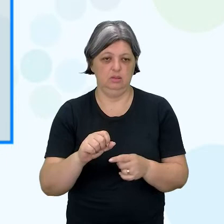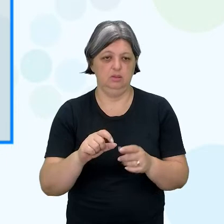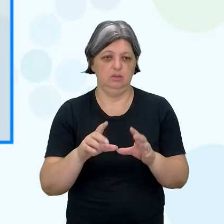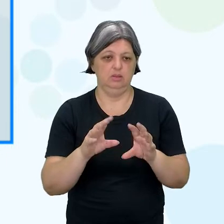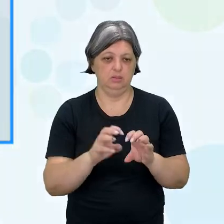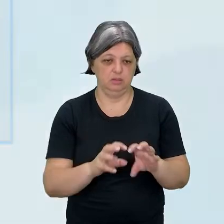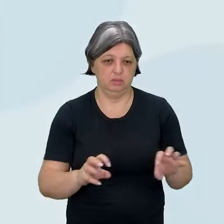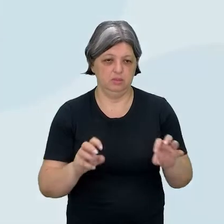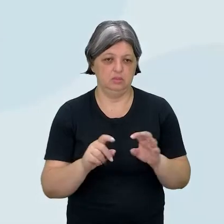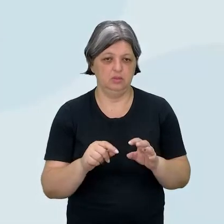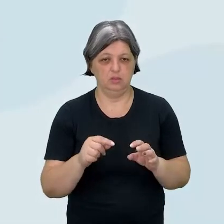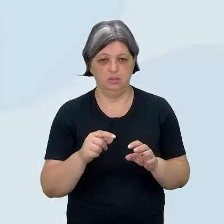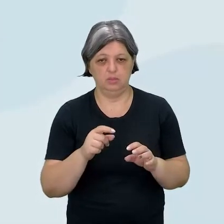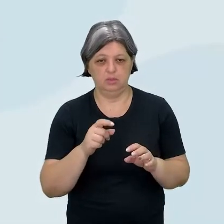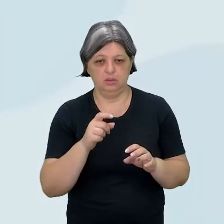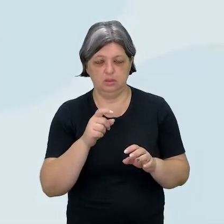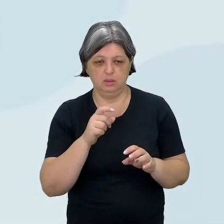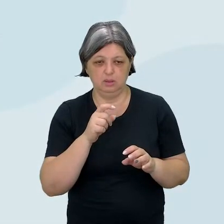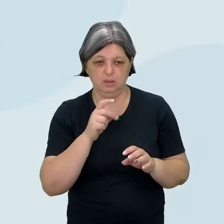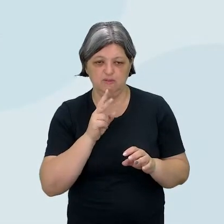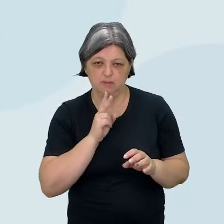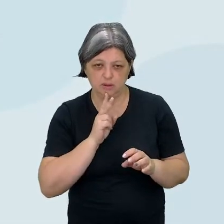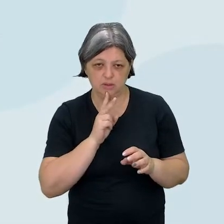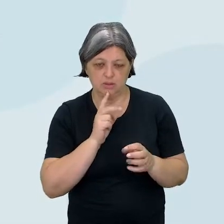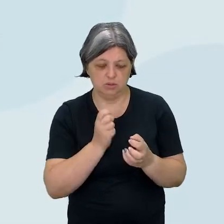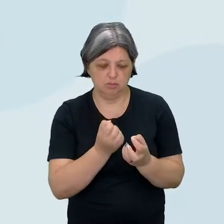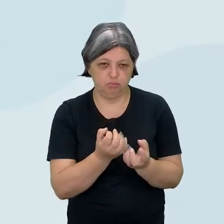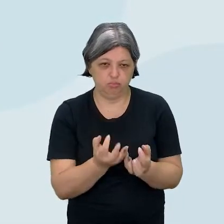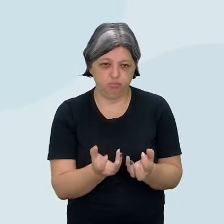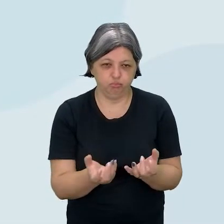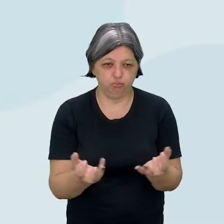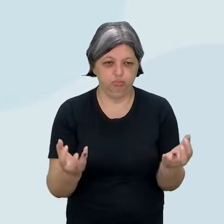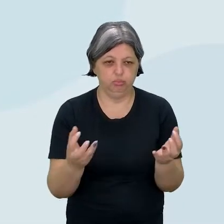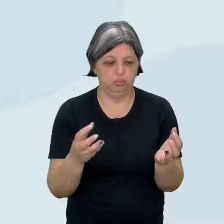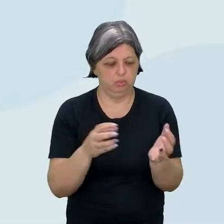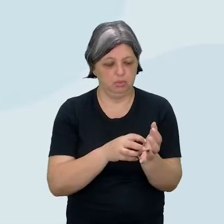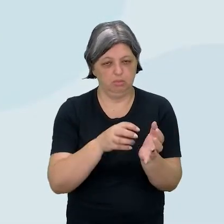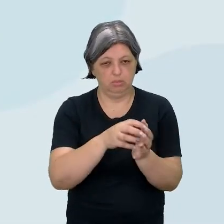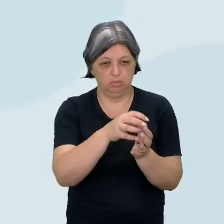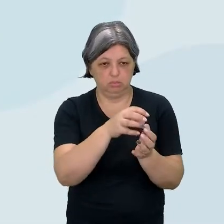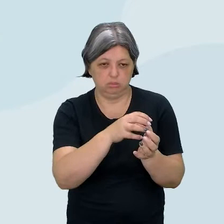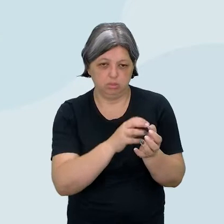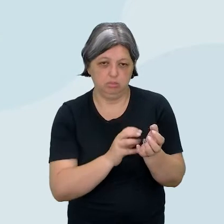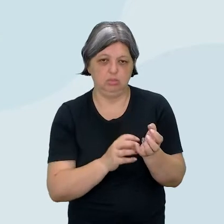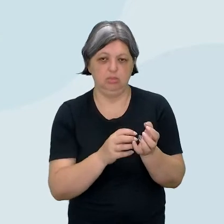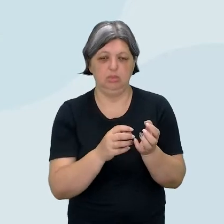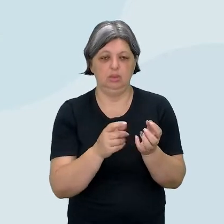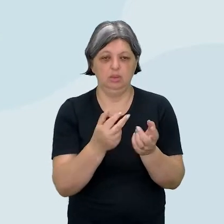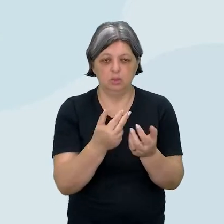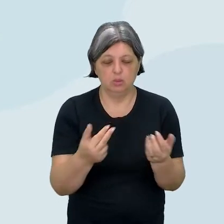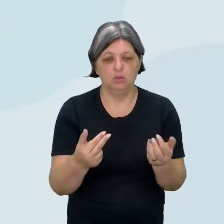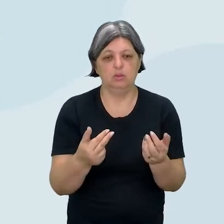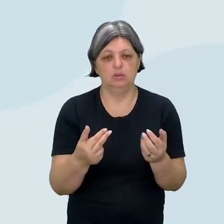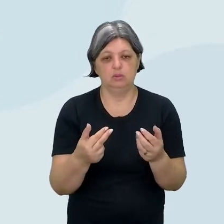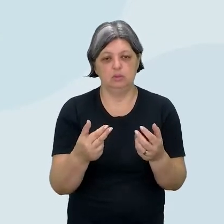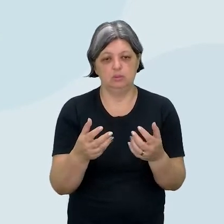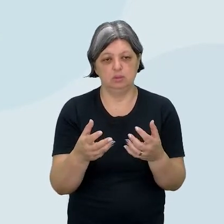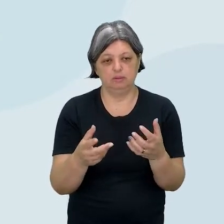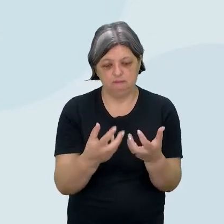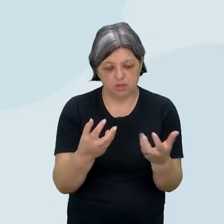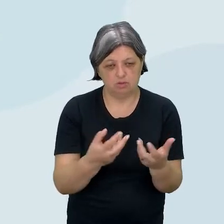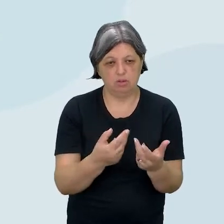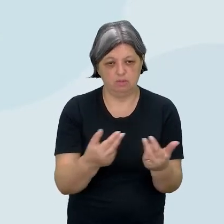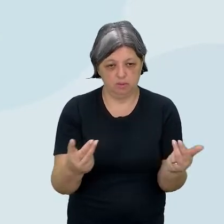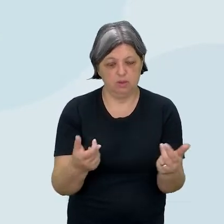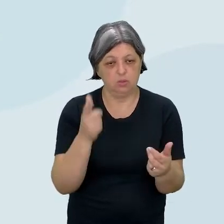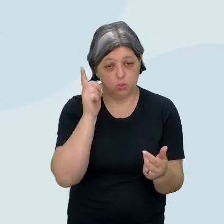algumas gramíneas. São, então, indivíduos vegetais que conseguem, né, estar presentes